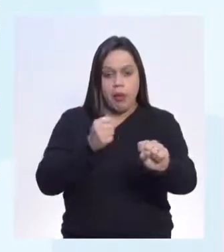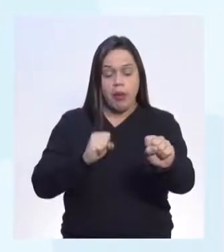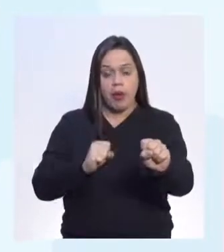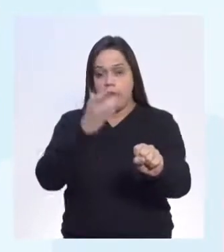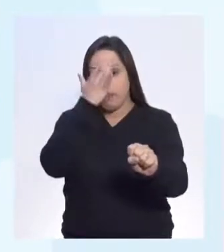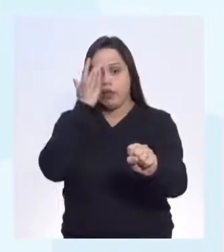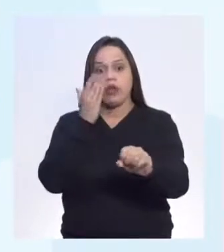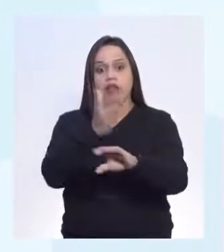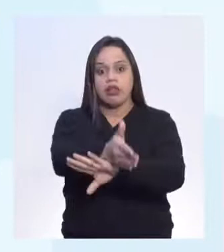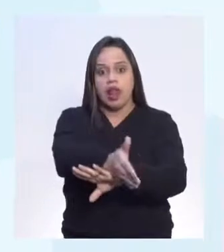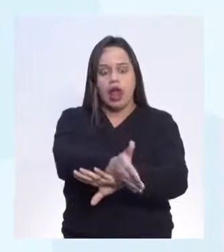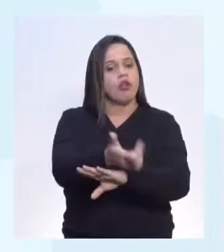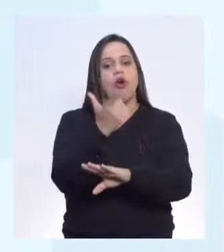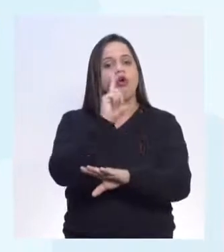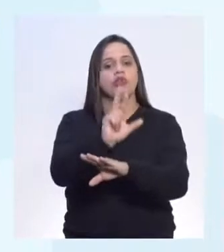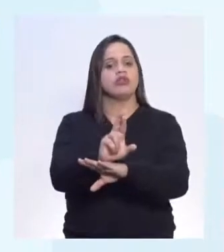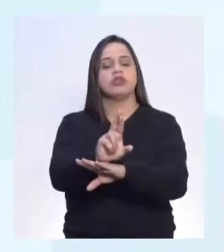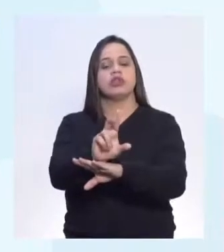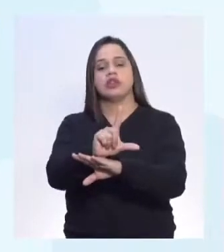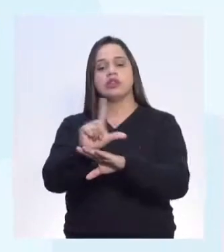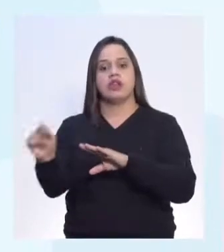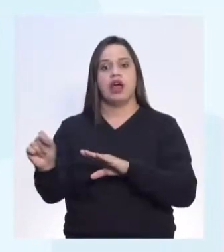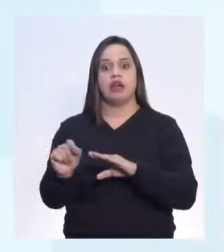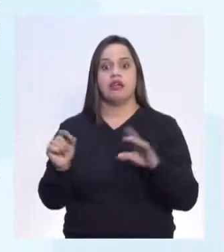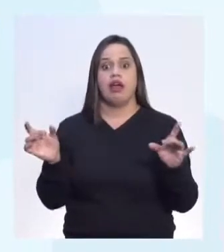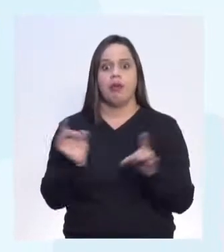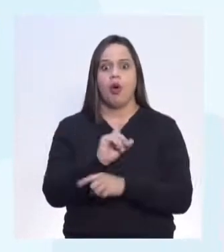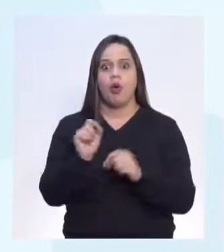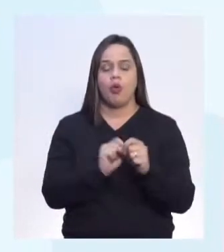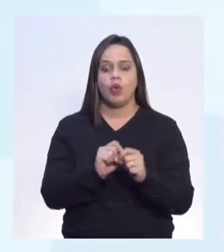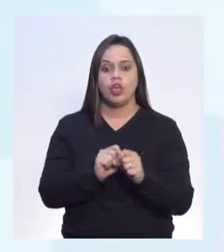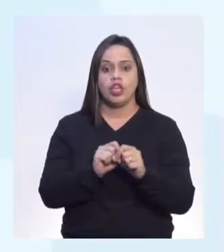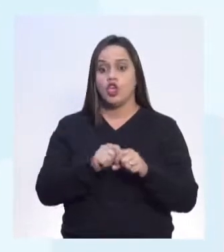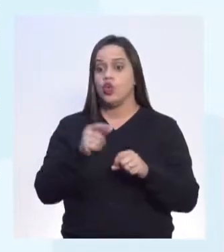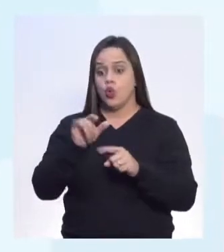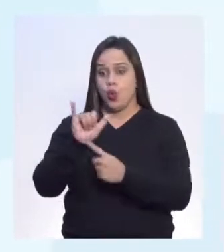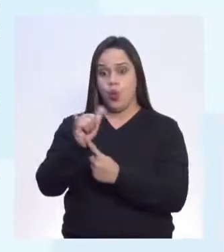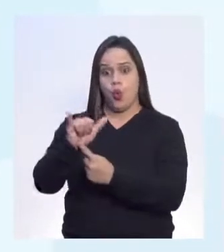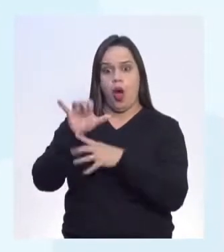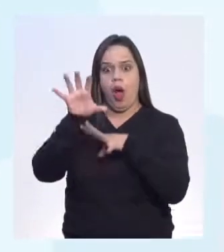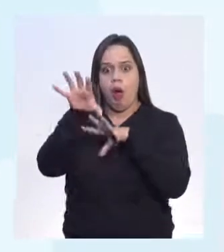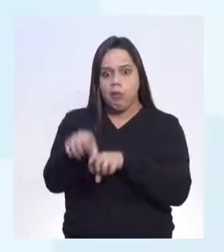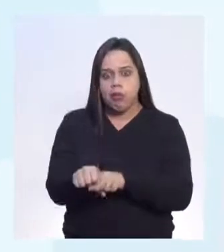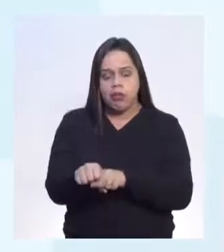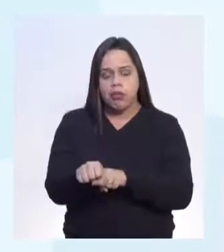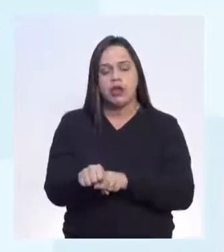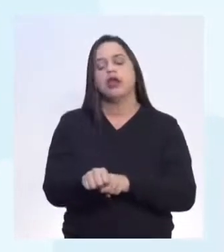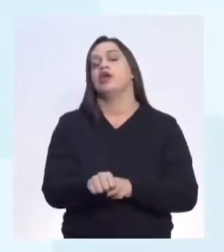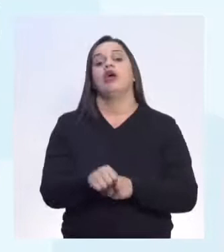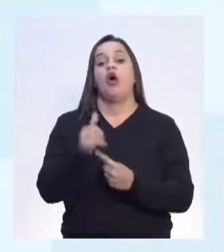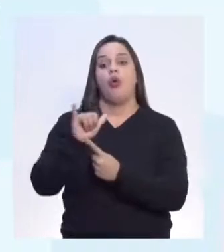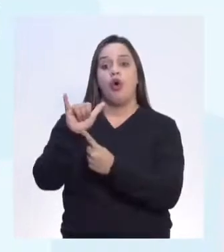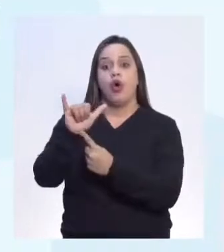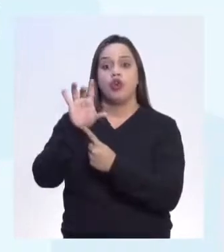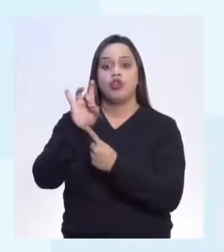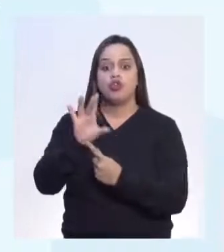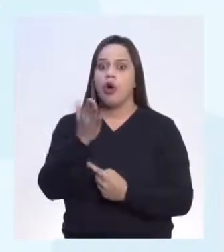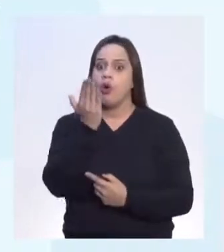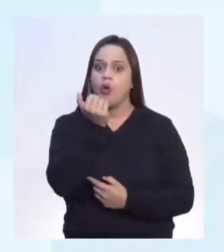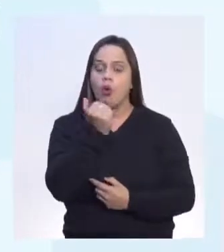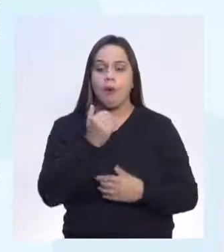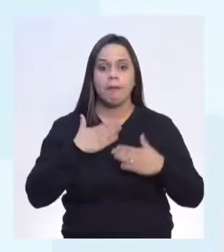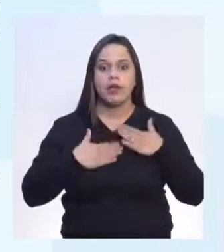entrasse nunca mais conseguiria sair e acabaria devorado pelo monstro. O Minotauro só comia carne